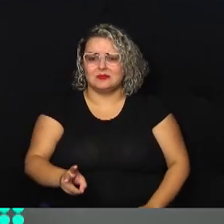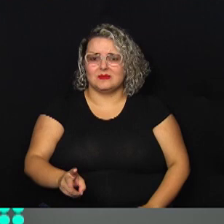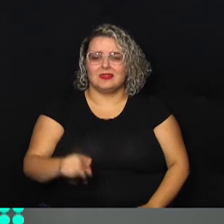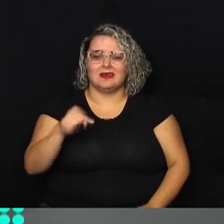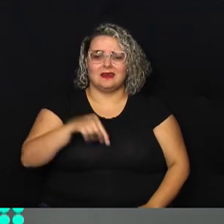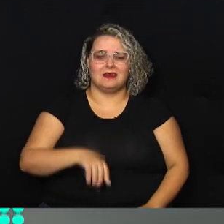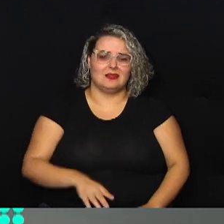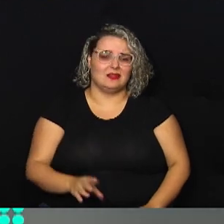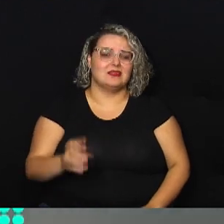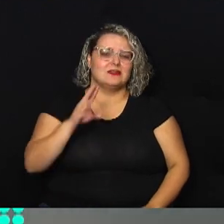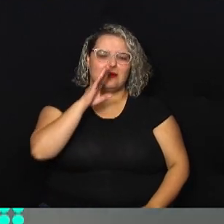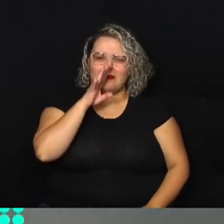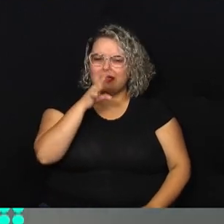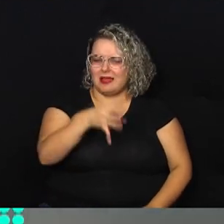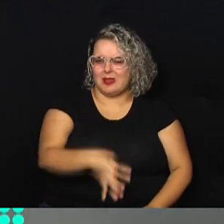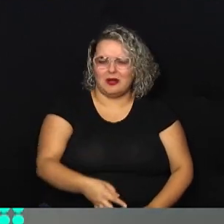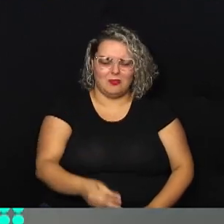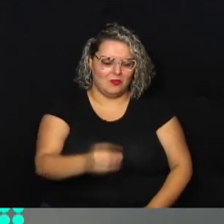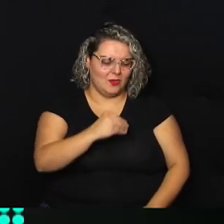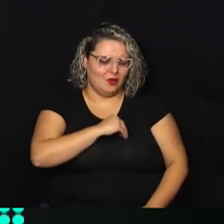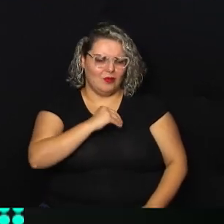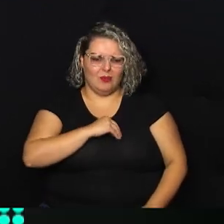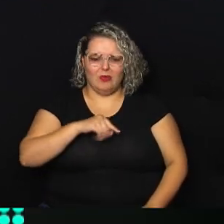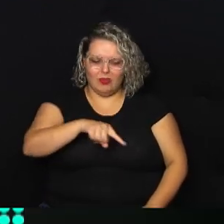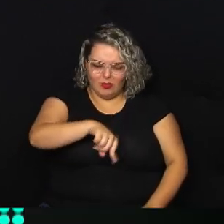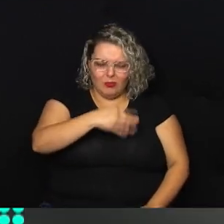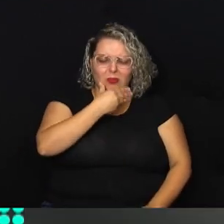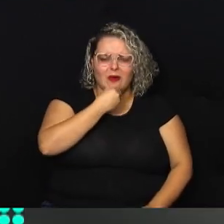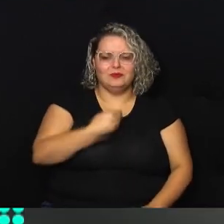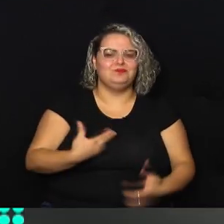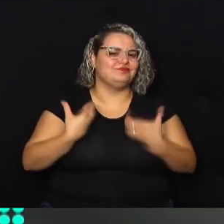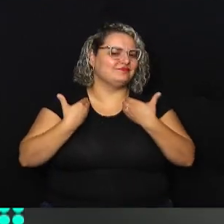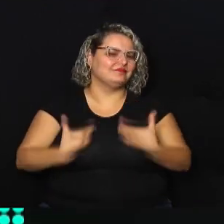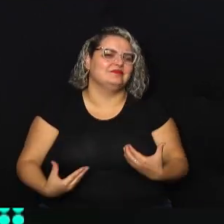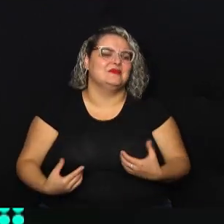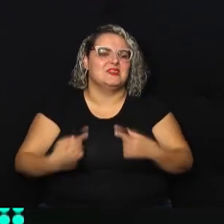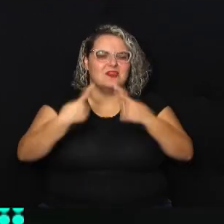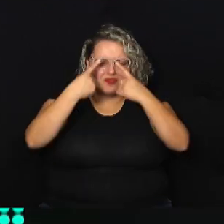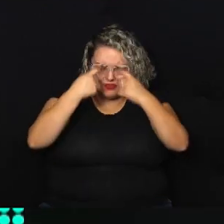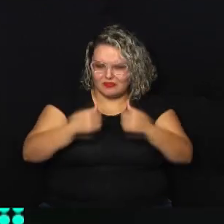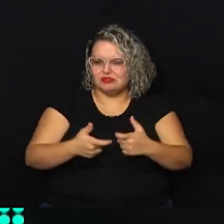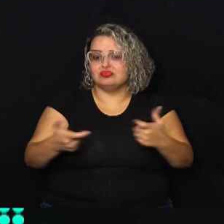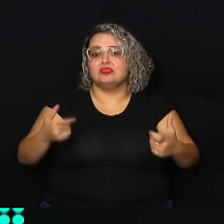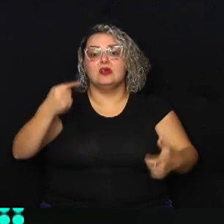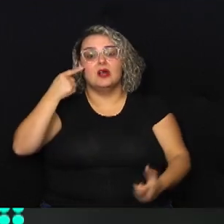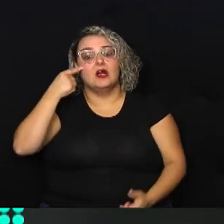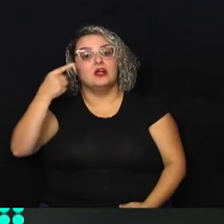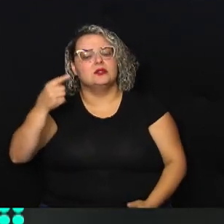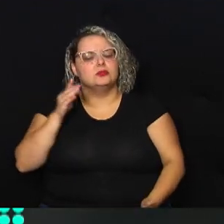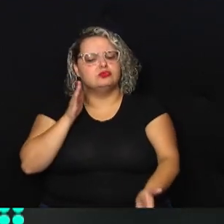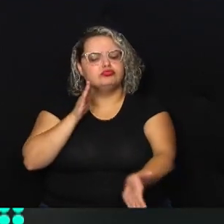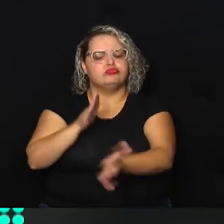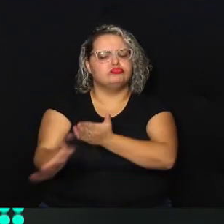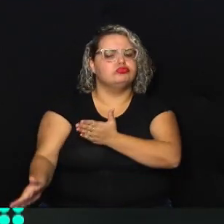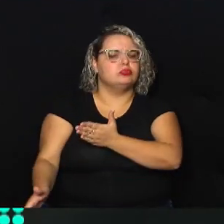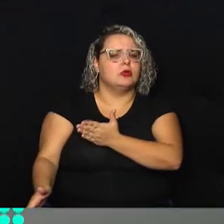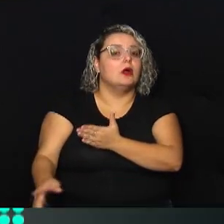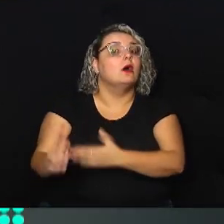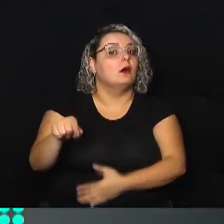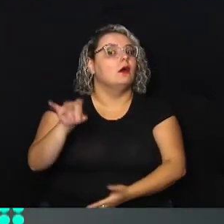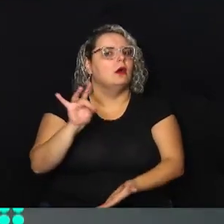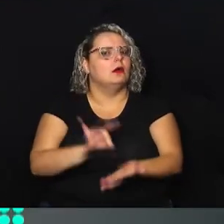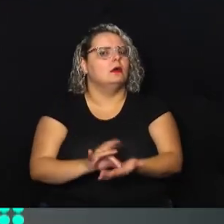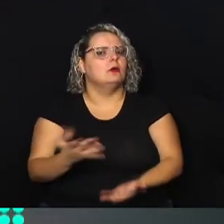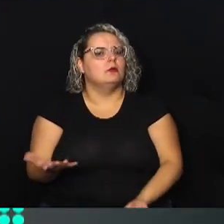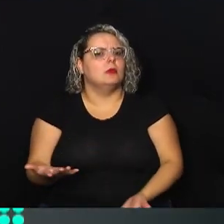de pecadoras pelos agressores. Cansadas de tanta violência, a ideia de uma fuga se torna realidade. Mas o